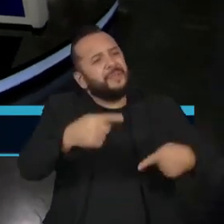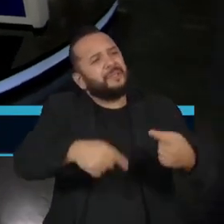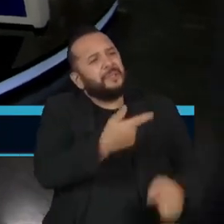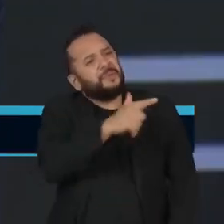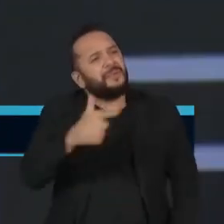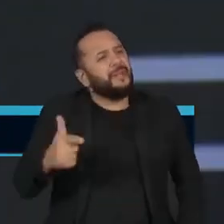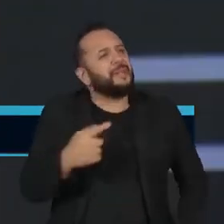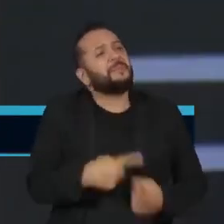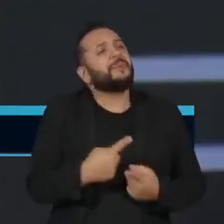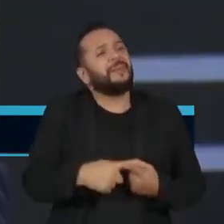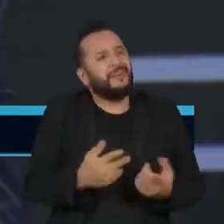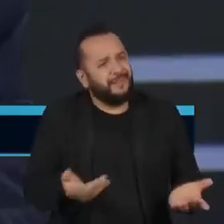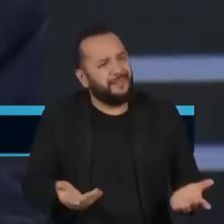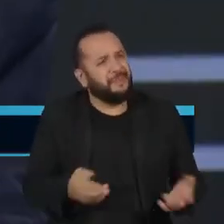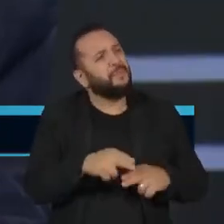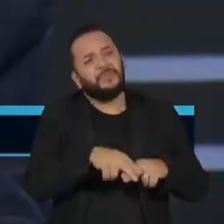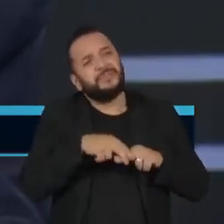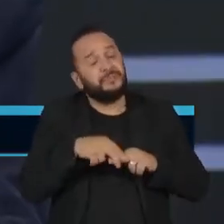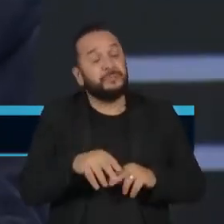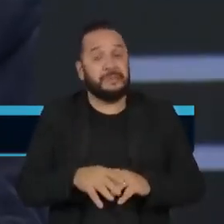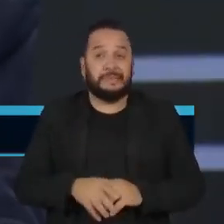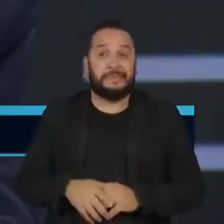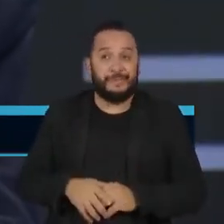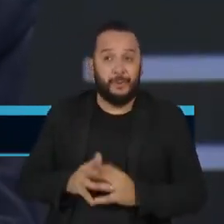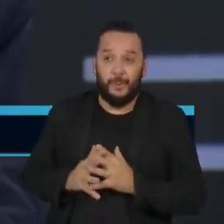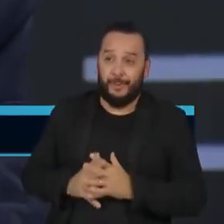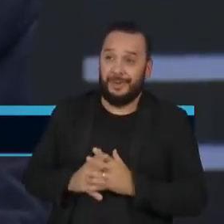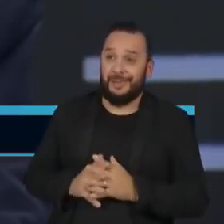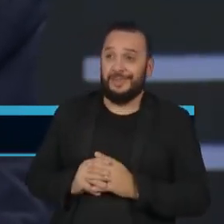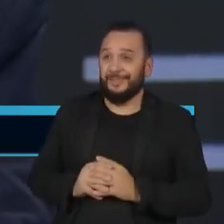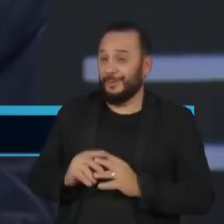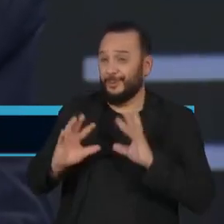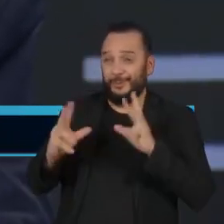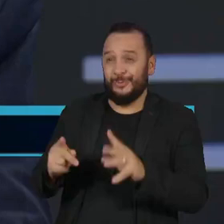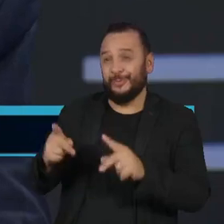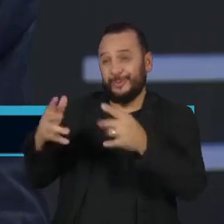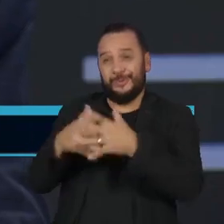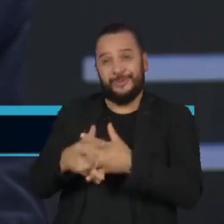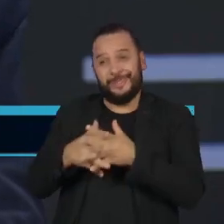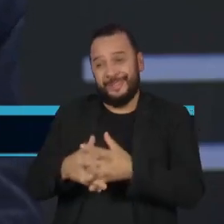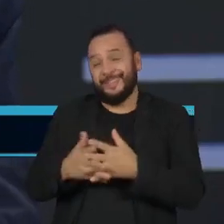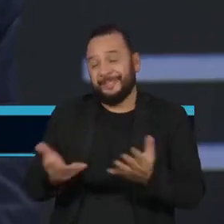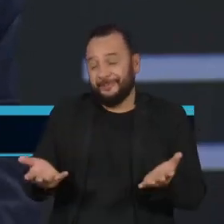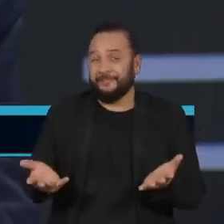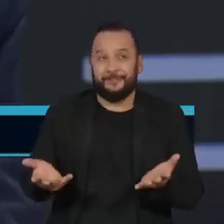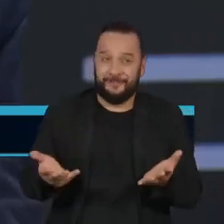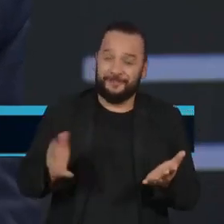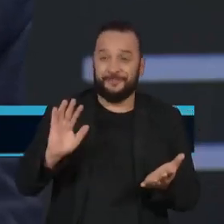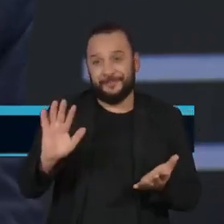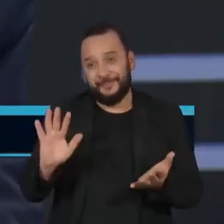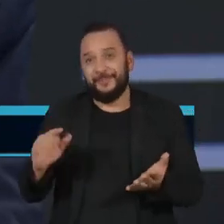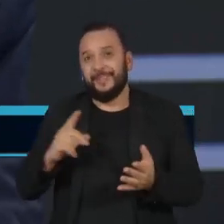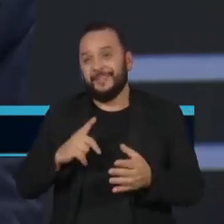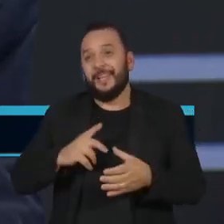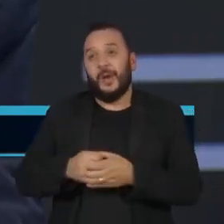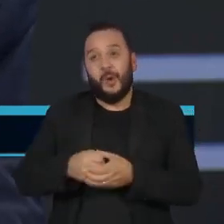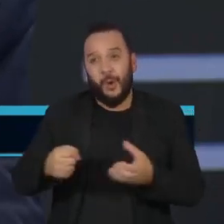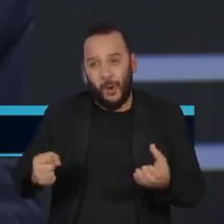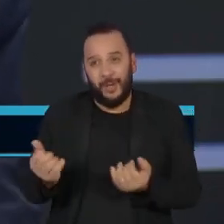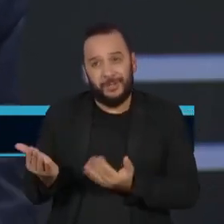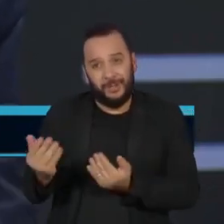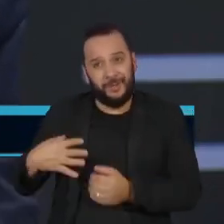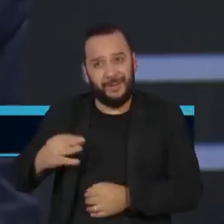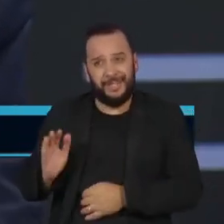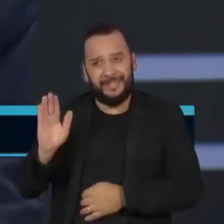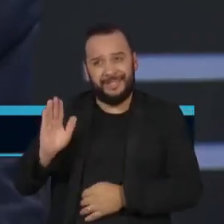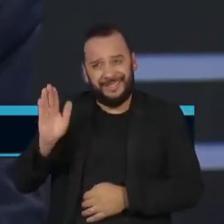geral? Olha, essa é uma questão complicada. Bem, tudo isso é complicado, é um terreno minado. Ter cota para ter jovens como